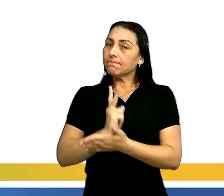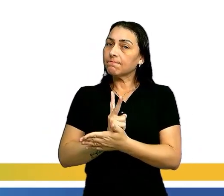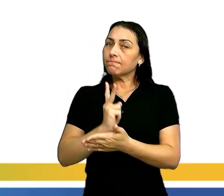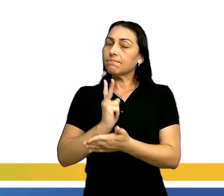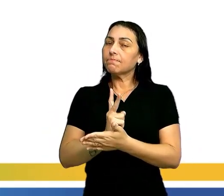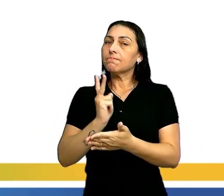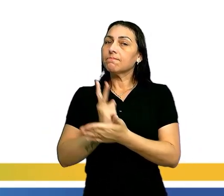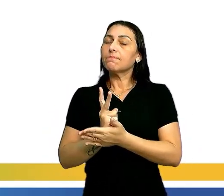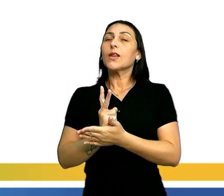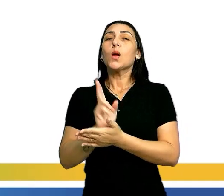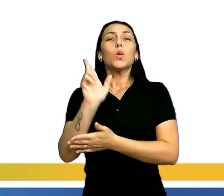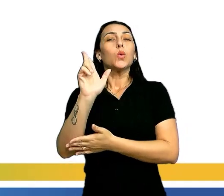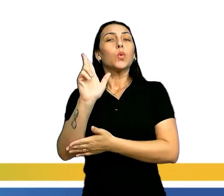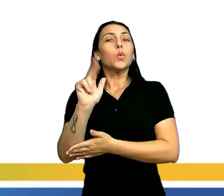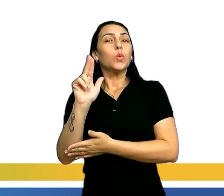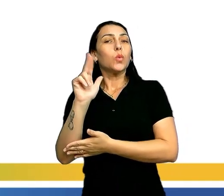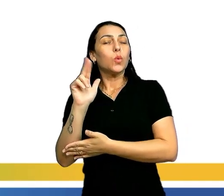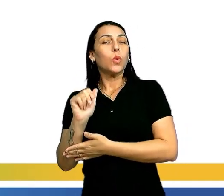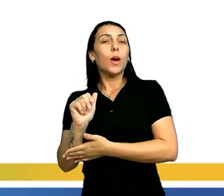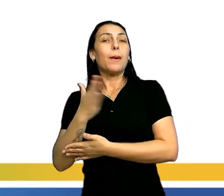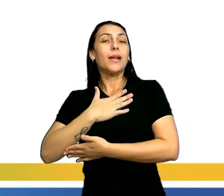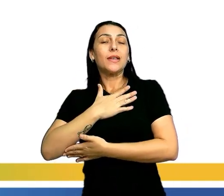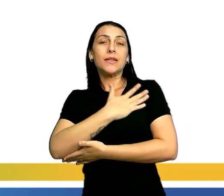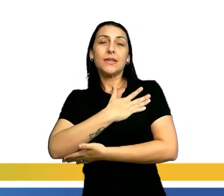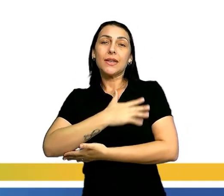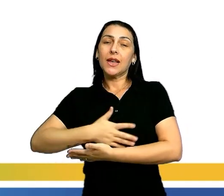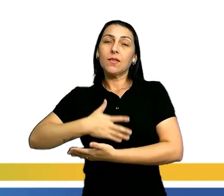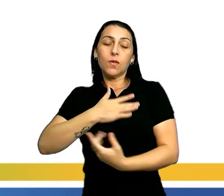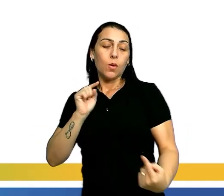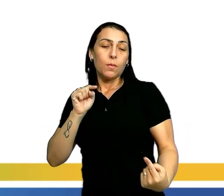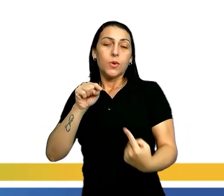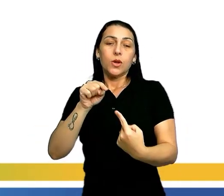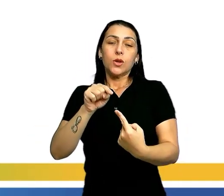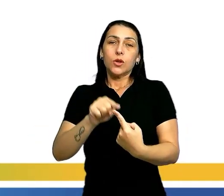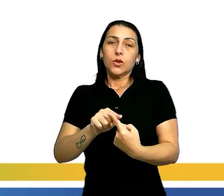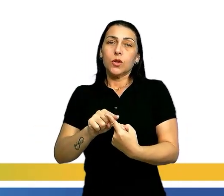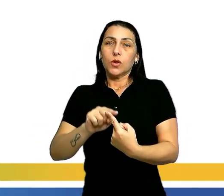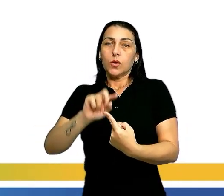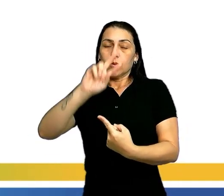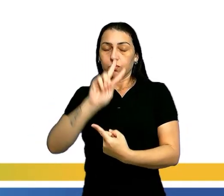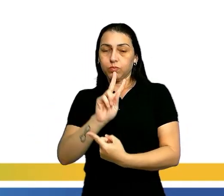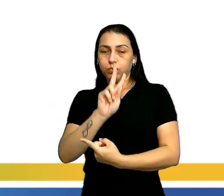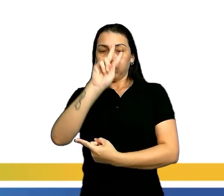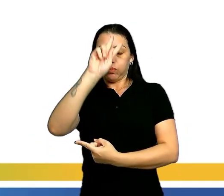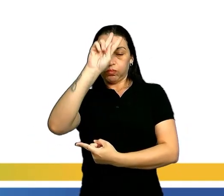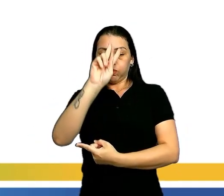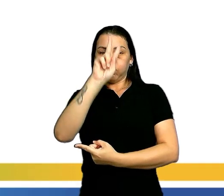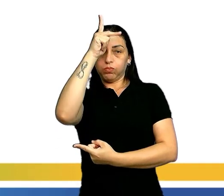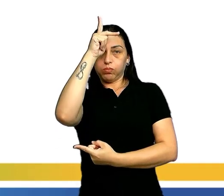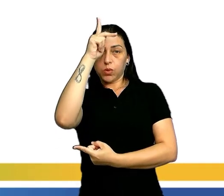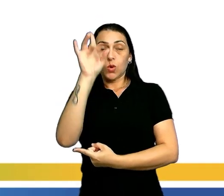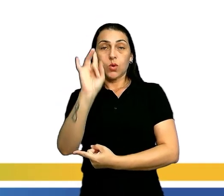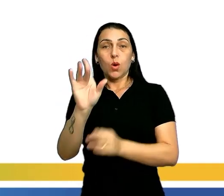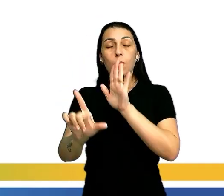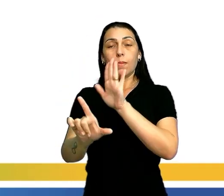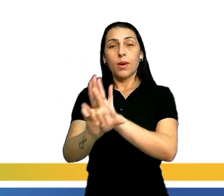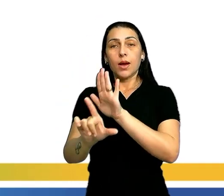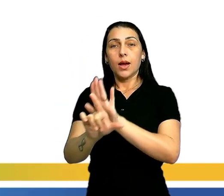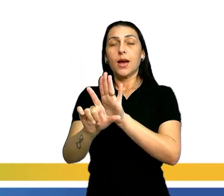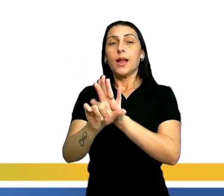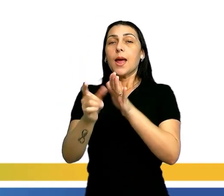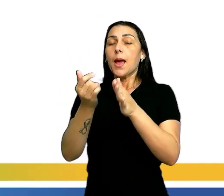como fim e nunca como meio para satisfazer a objetivos egoístas. Então, deveria ser uma lei